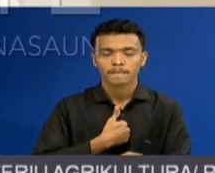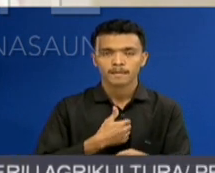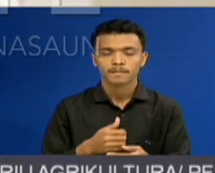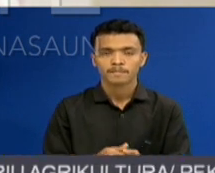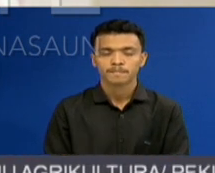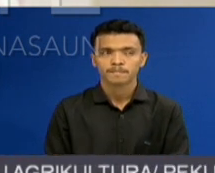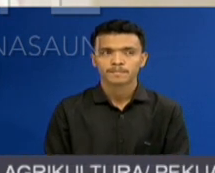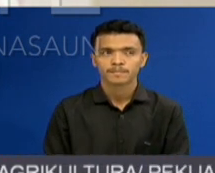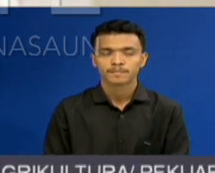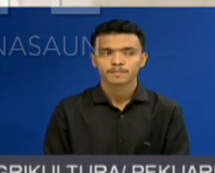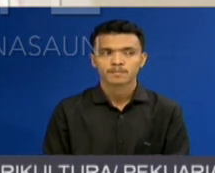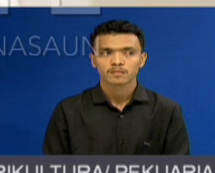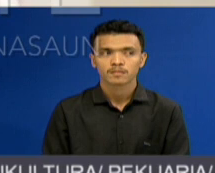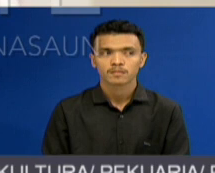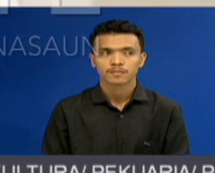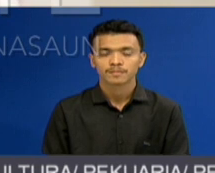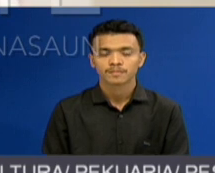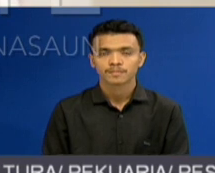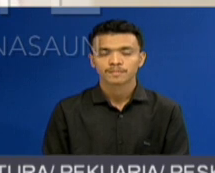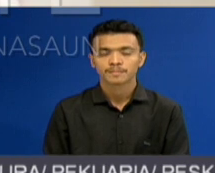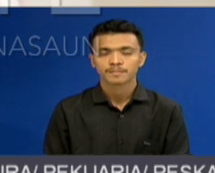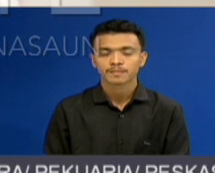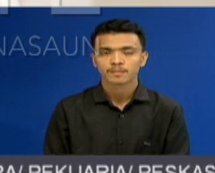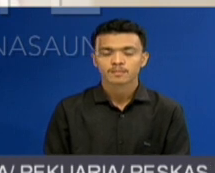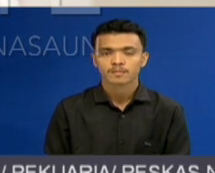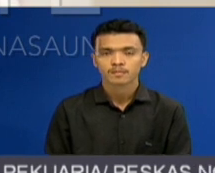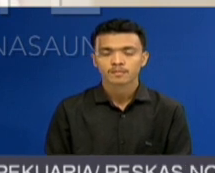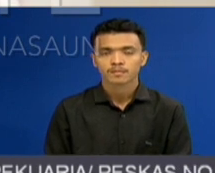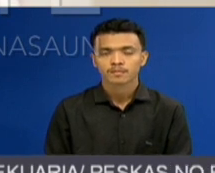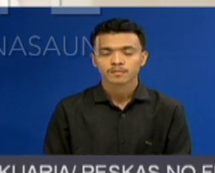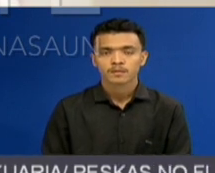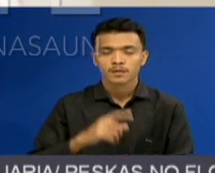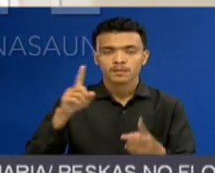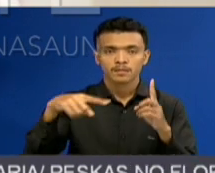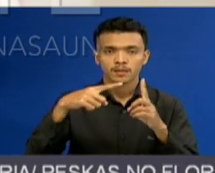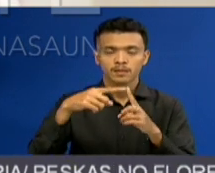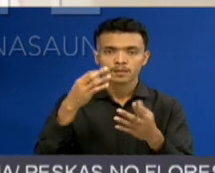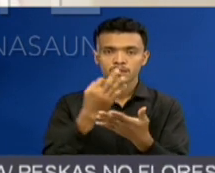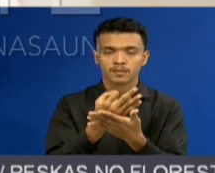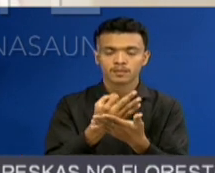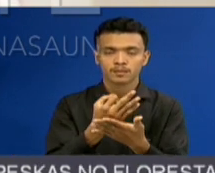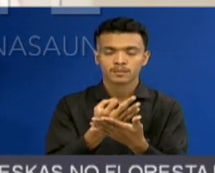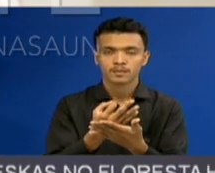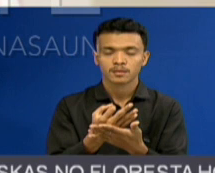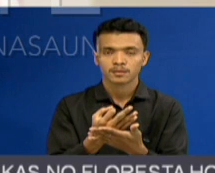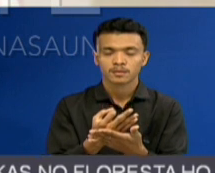abisa forma teras forma pandor semento munisipunya